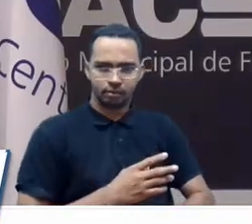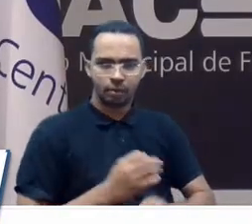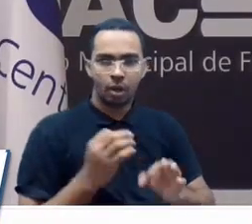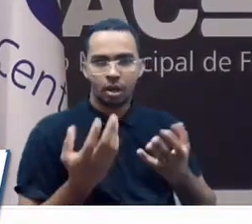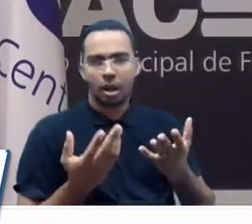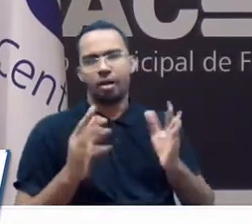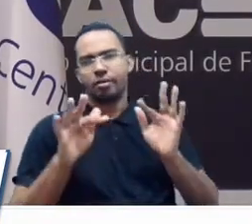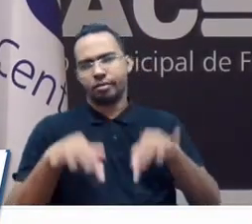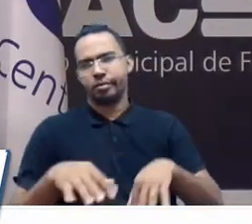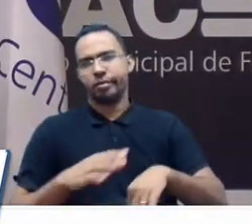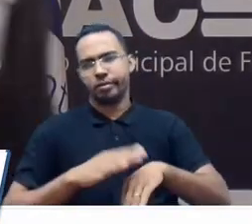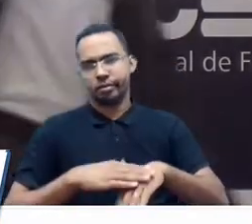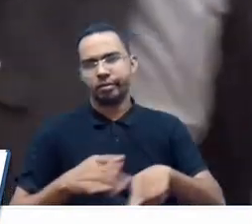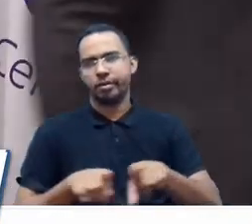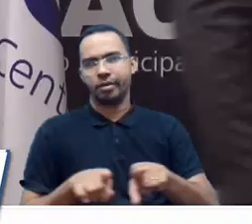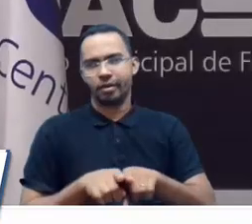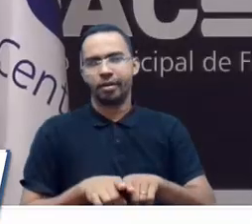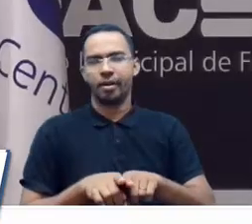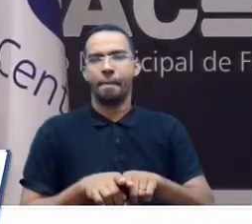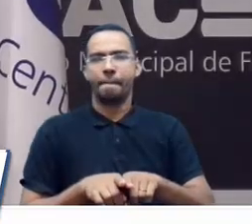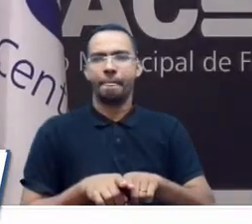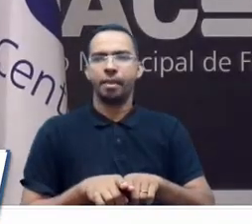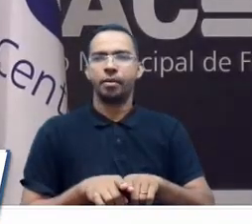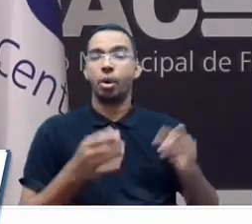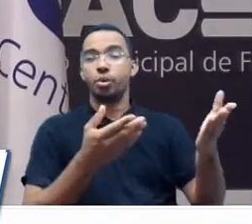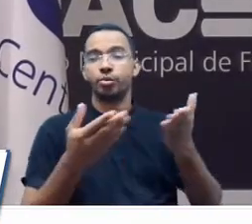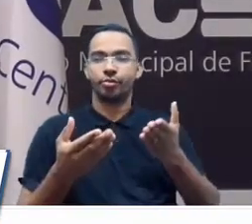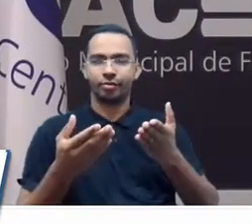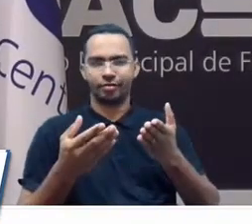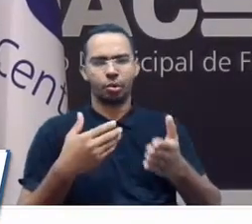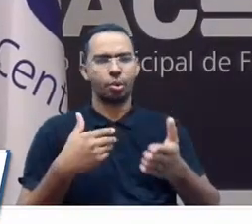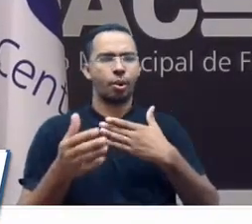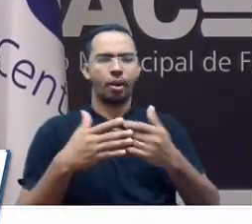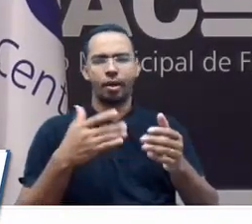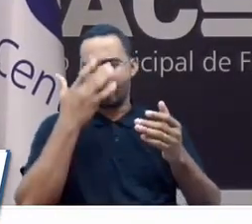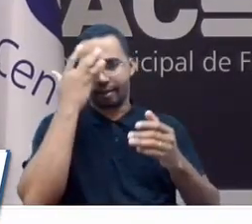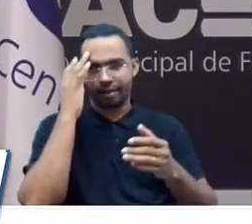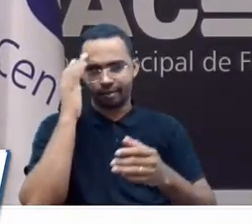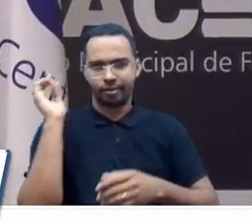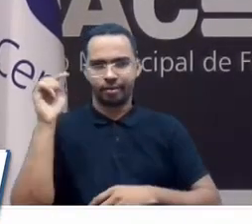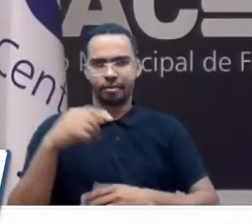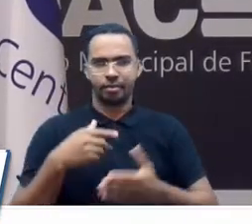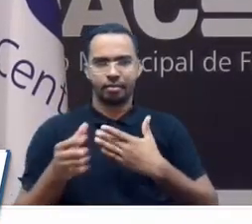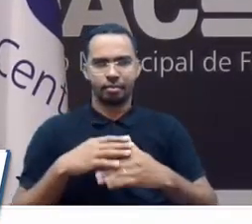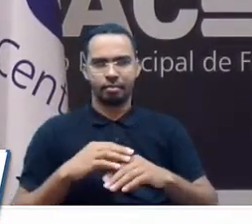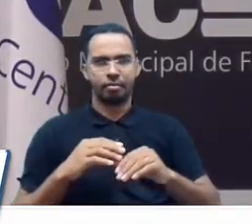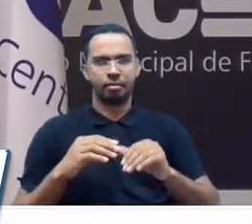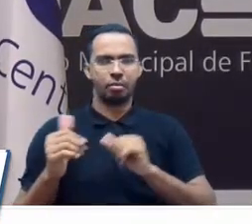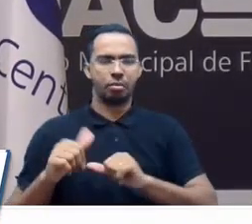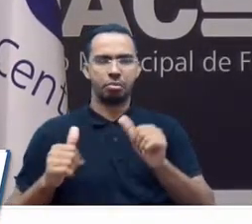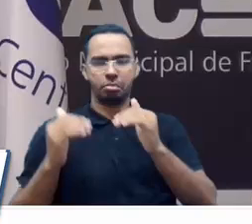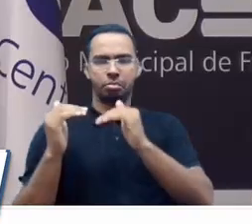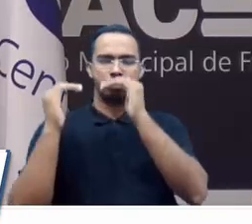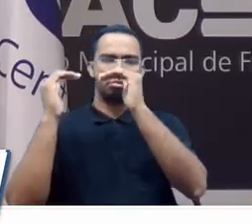muita tranquilidade. Eu convido a qualquer pessoa, seja munícipe, seja autoridade, seja do